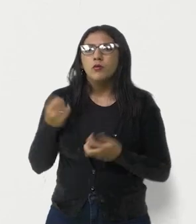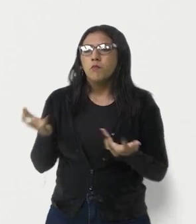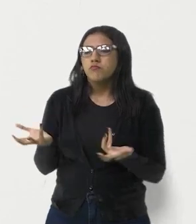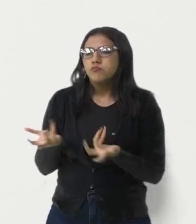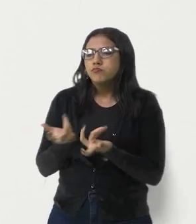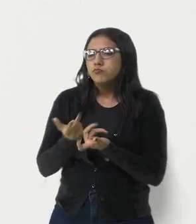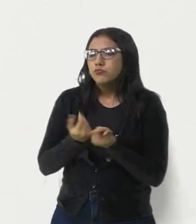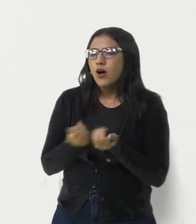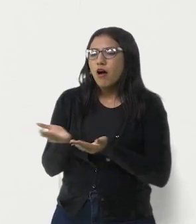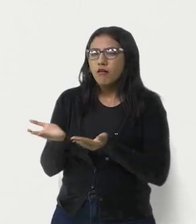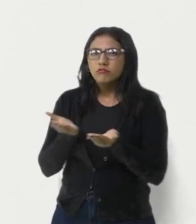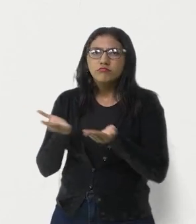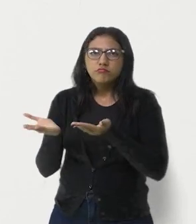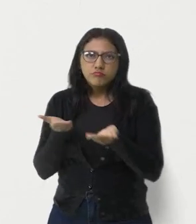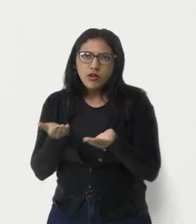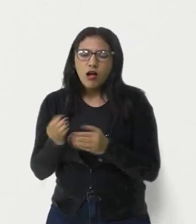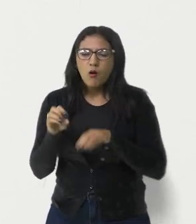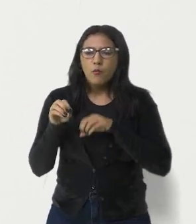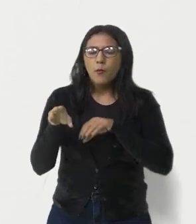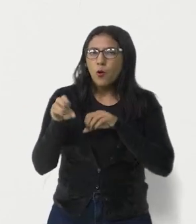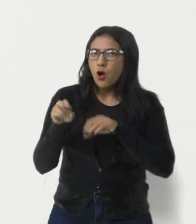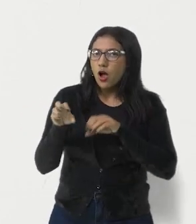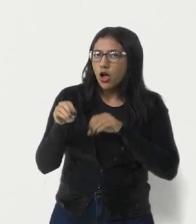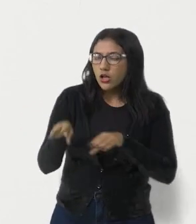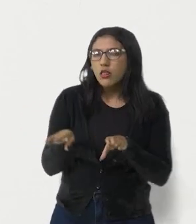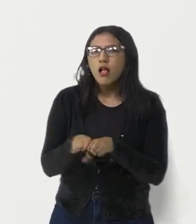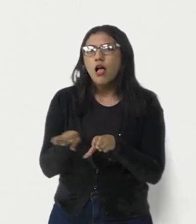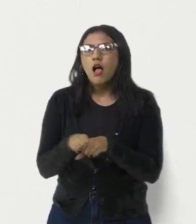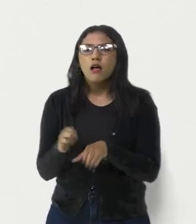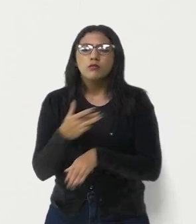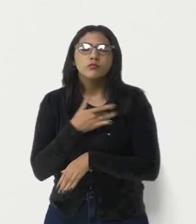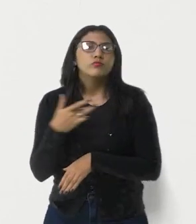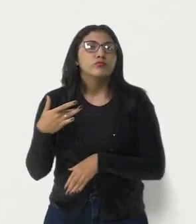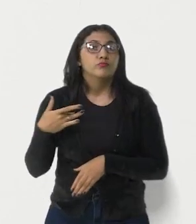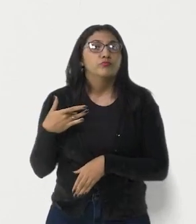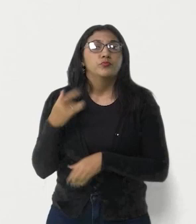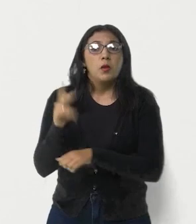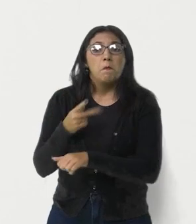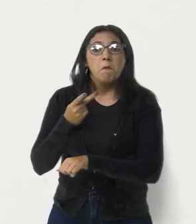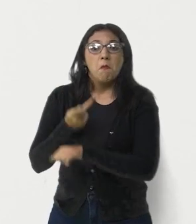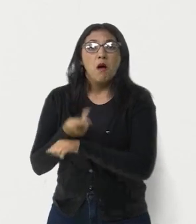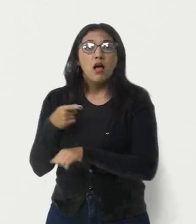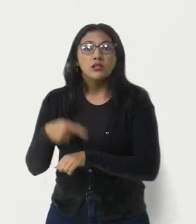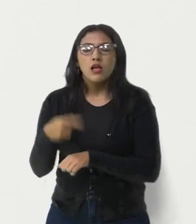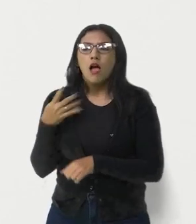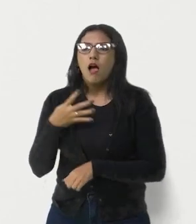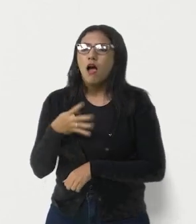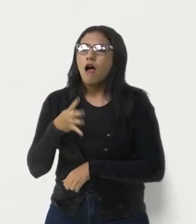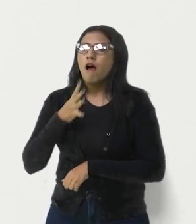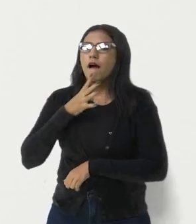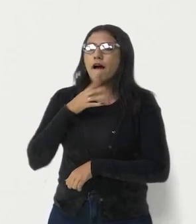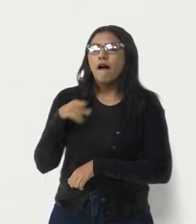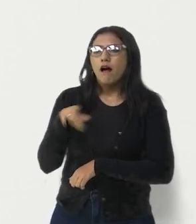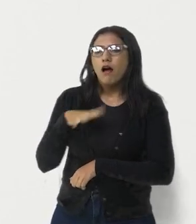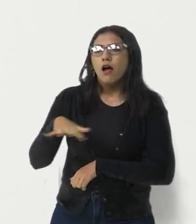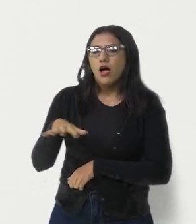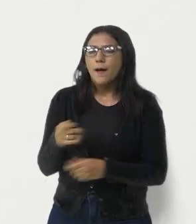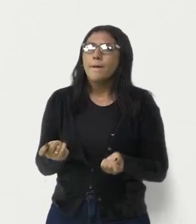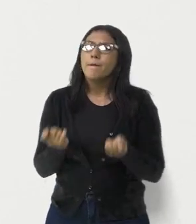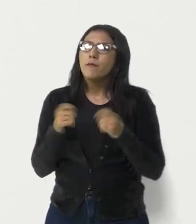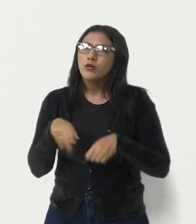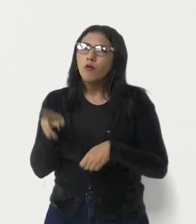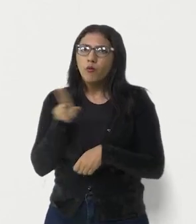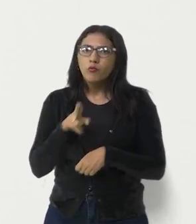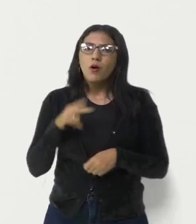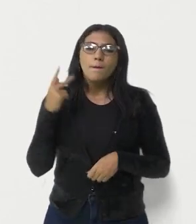usufruir do acesso à educação, do acesso à saúde. Ou seja, é a partir daquele momento que ela é reconhecida e pode ter acesso às políticas